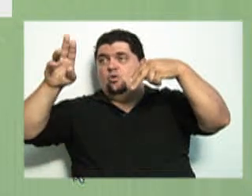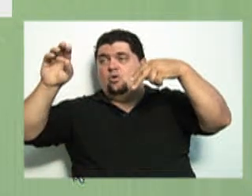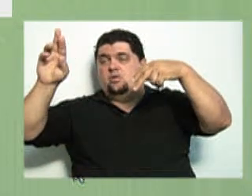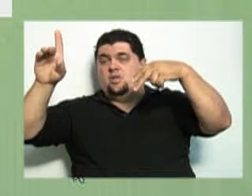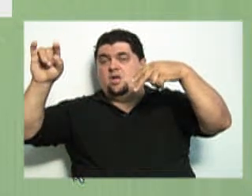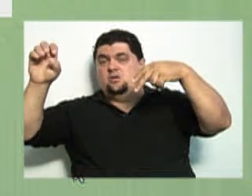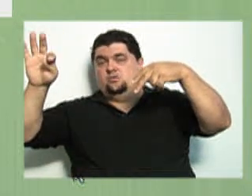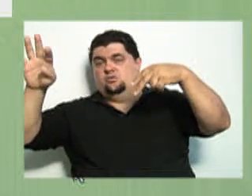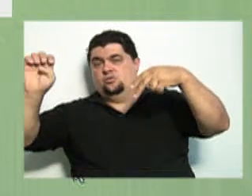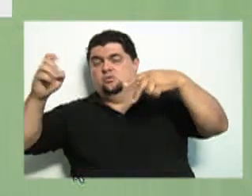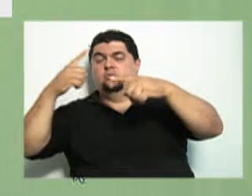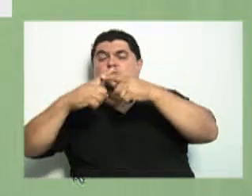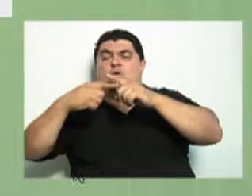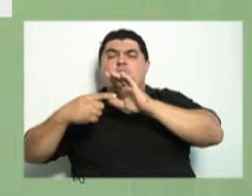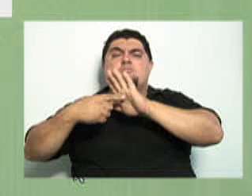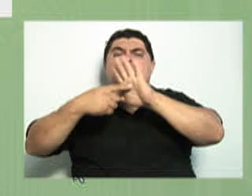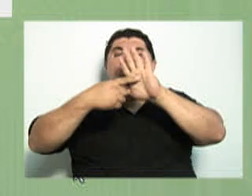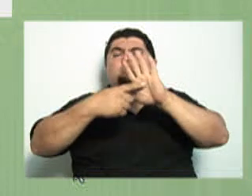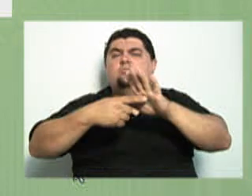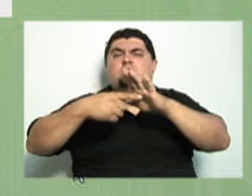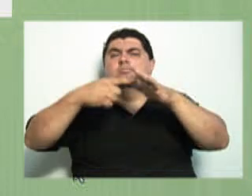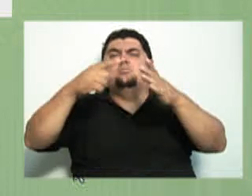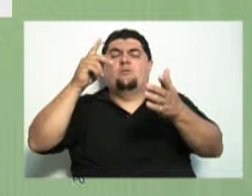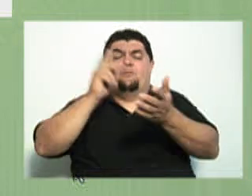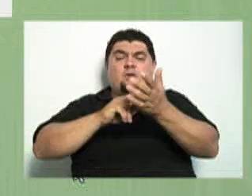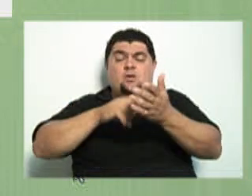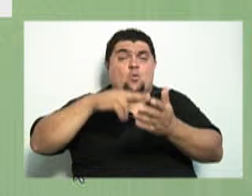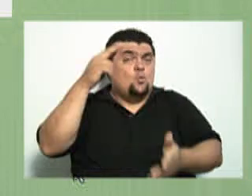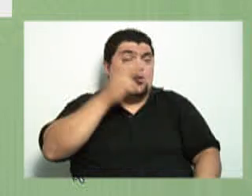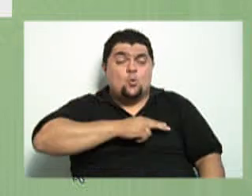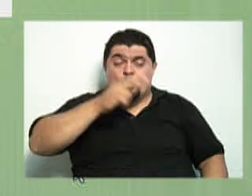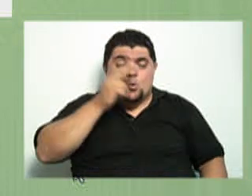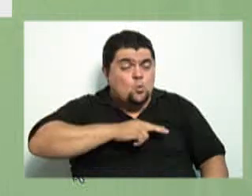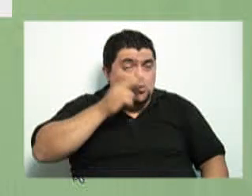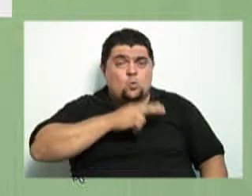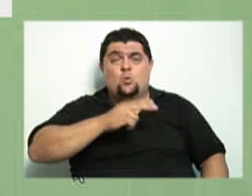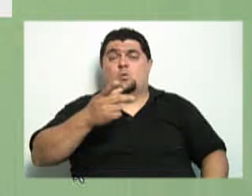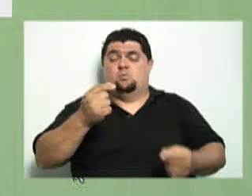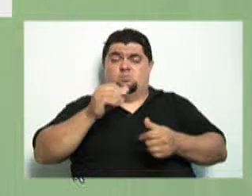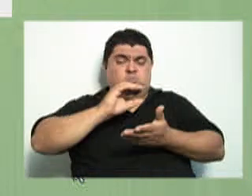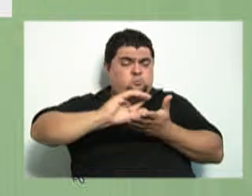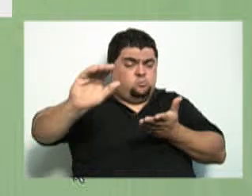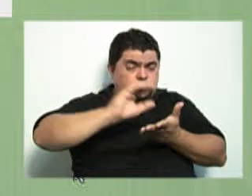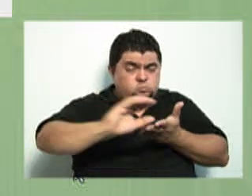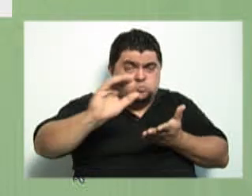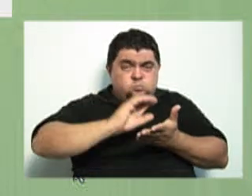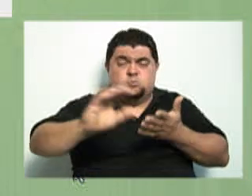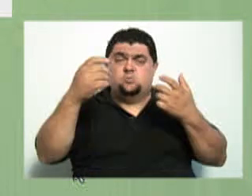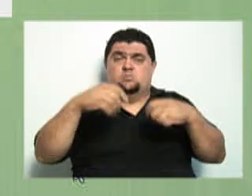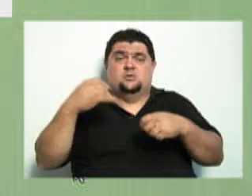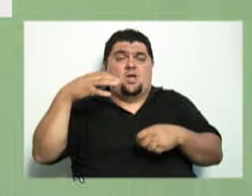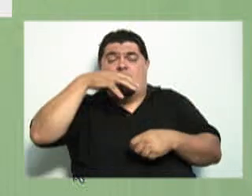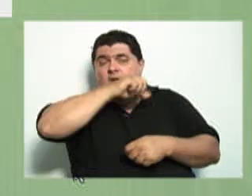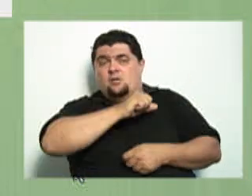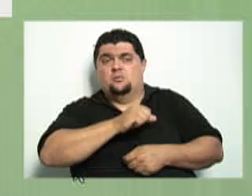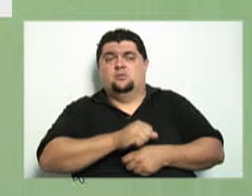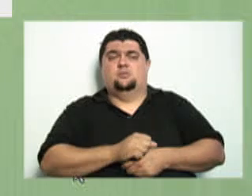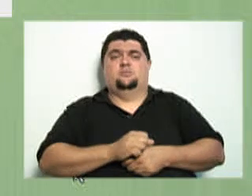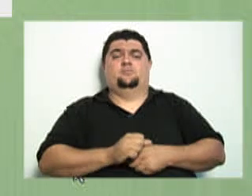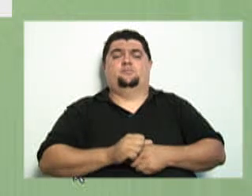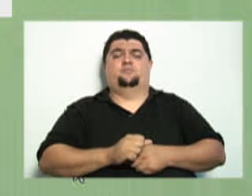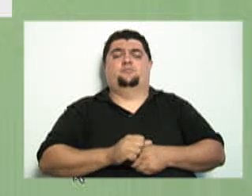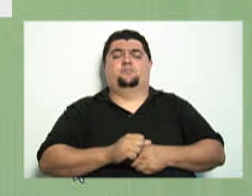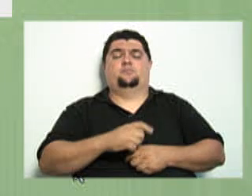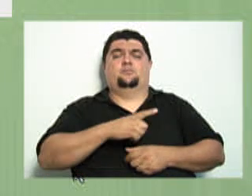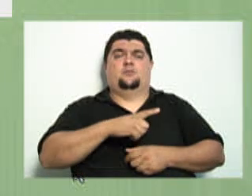nortear essa urgência de investimento na nossa região norte e nordeste. Região essa